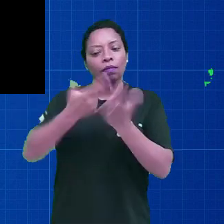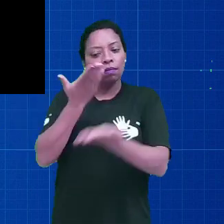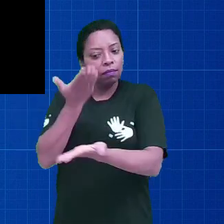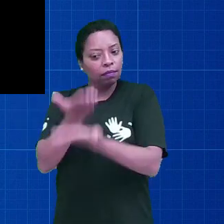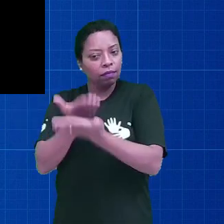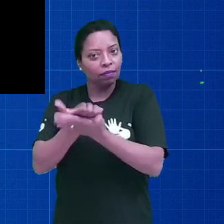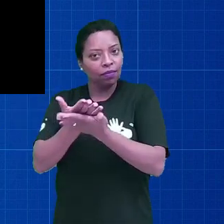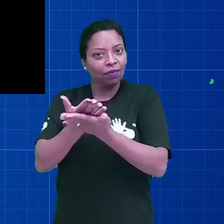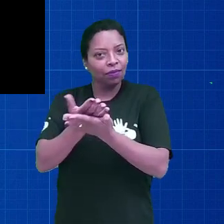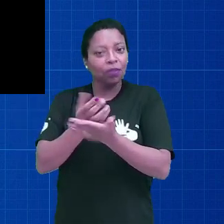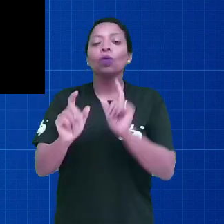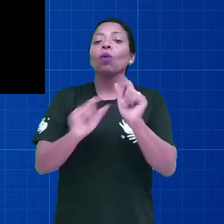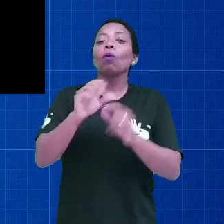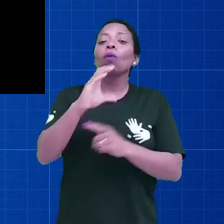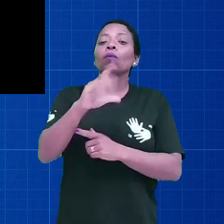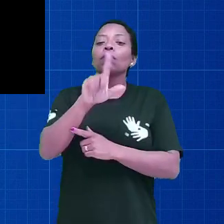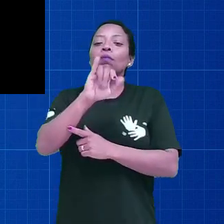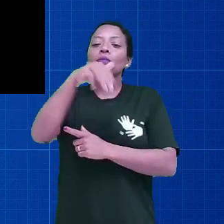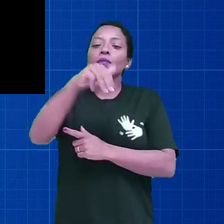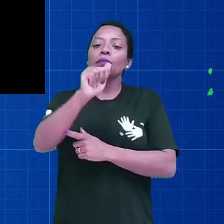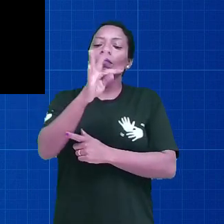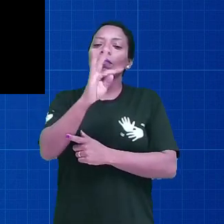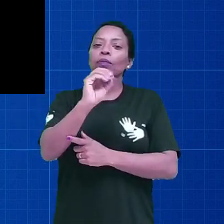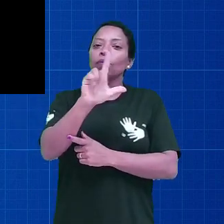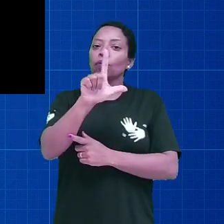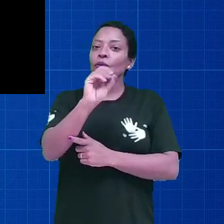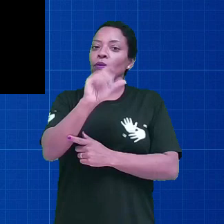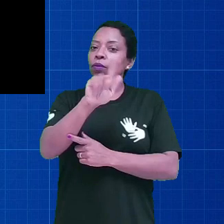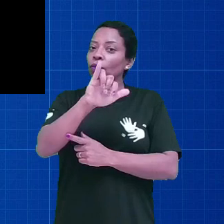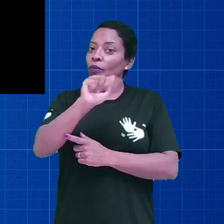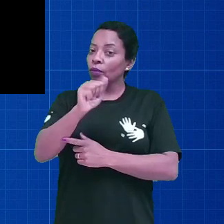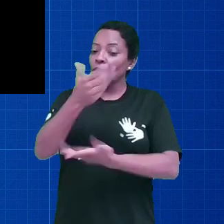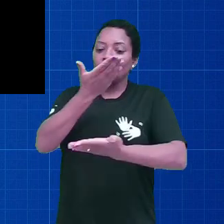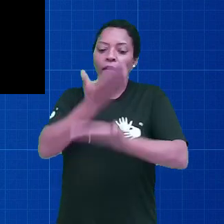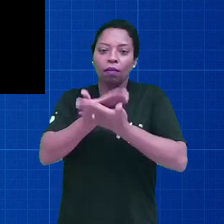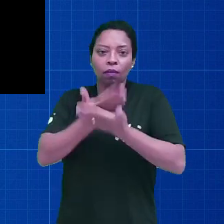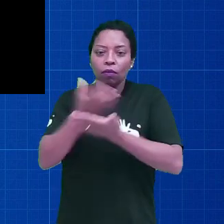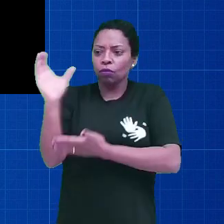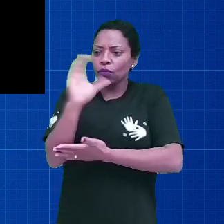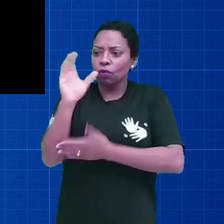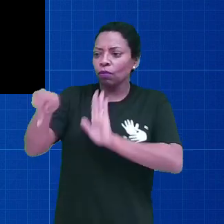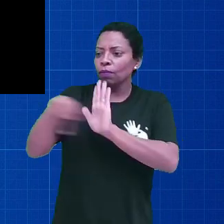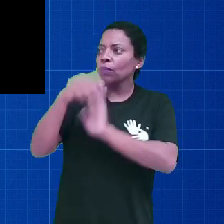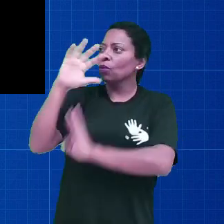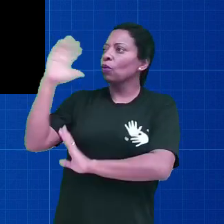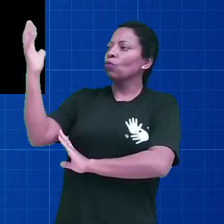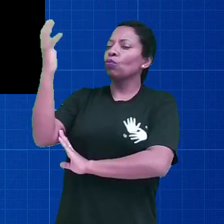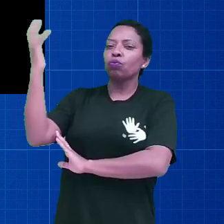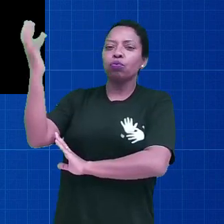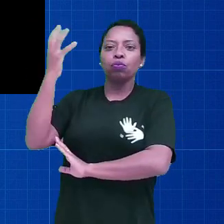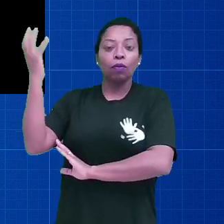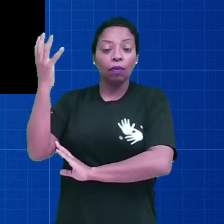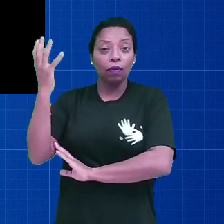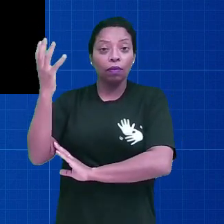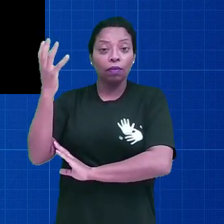do clima. Então, climatologia vai ser o estudo científico do clima, que é a síntese